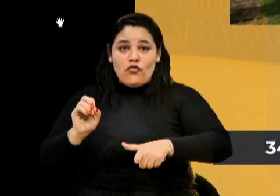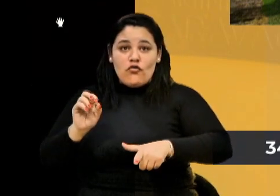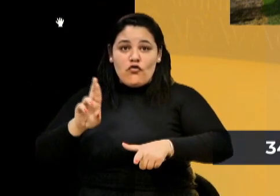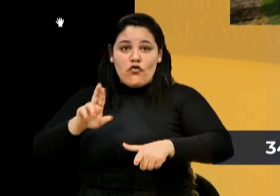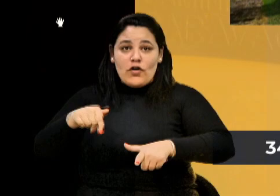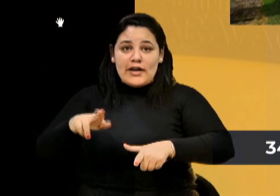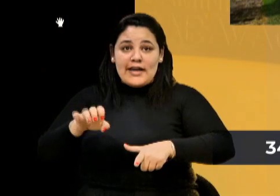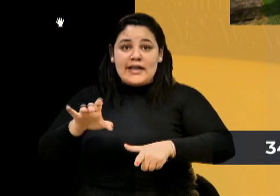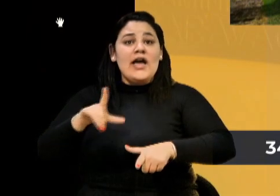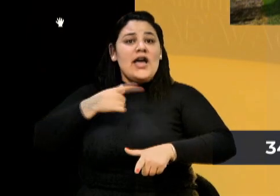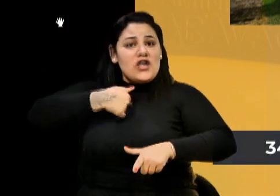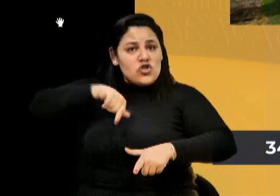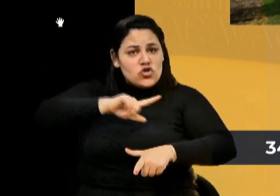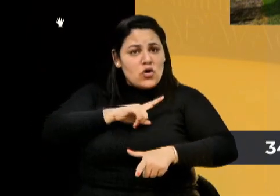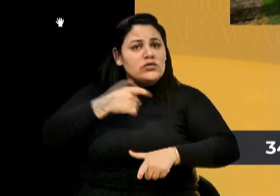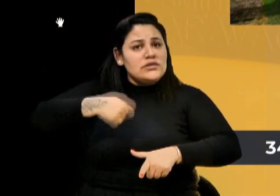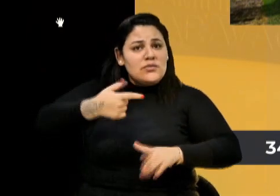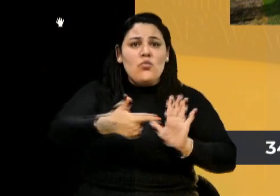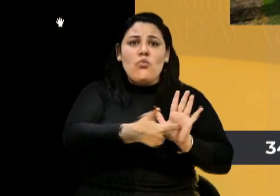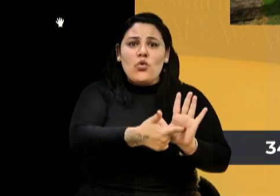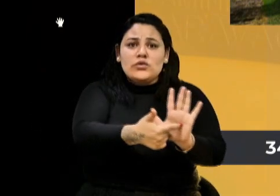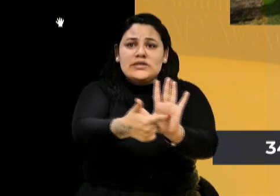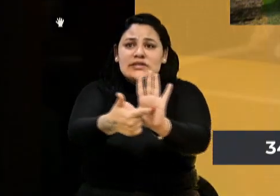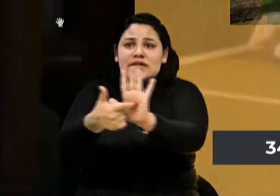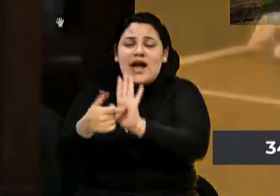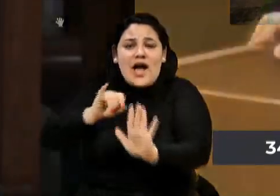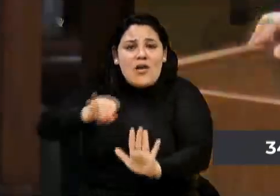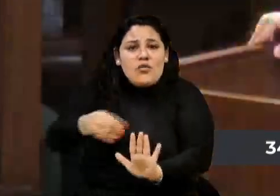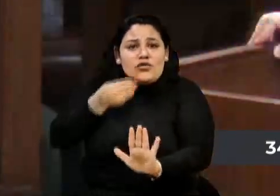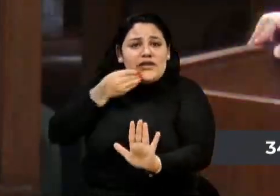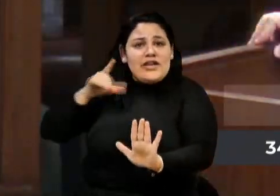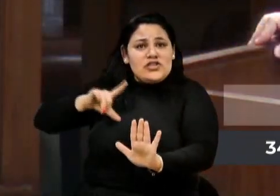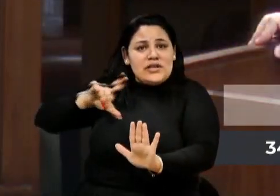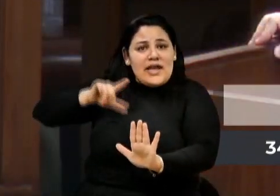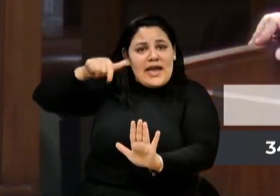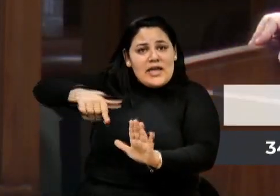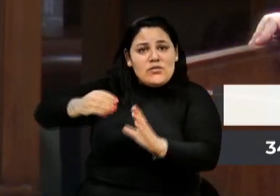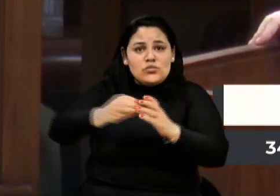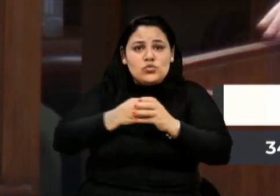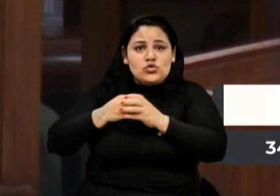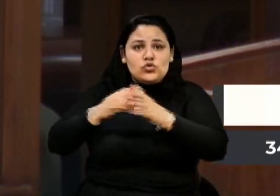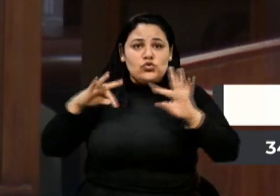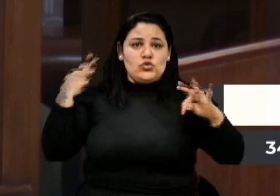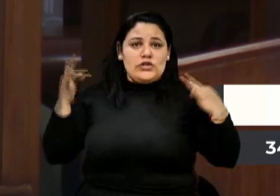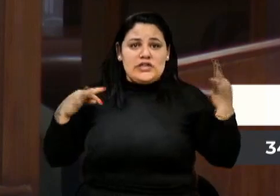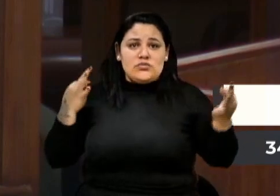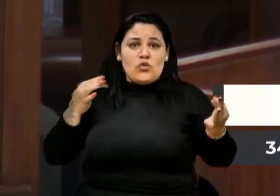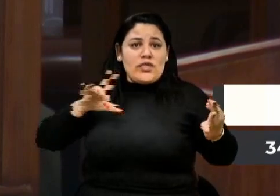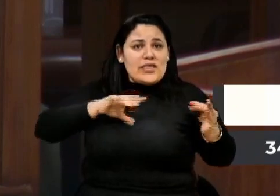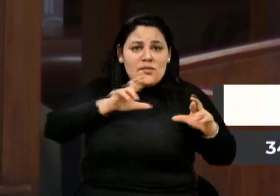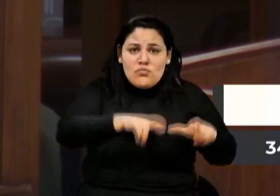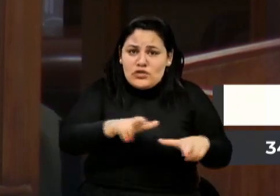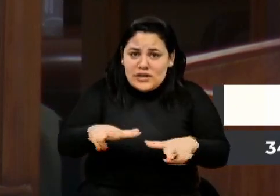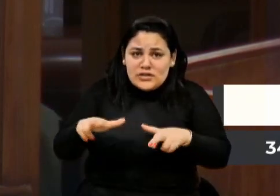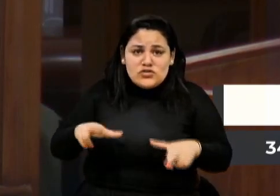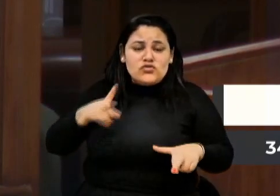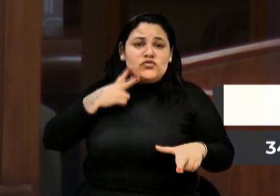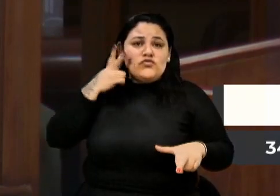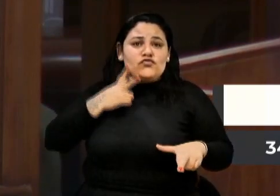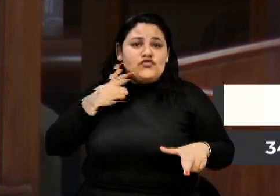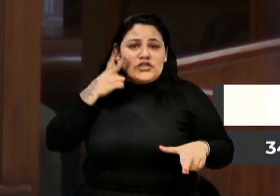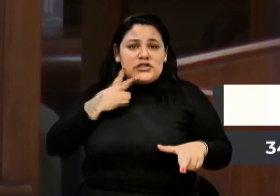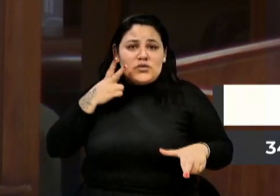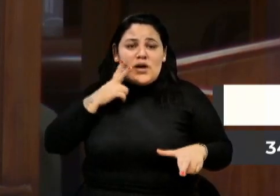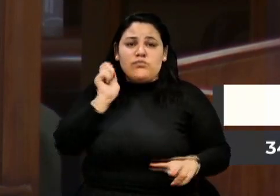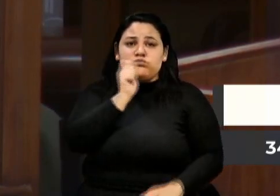as oportunidades que isso pode gerar para uma região que tem muitas vinícolas,